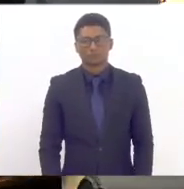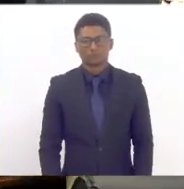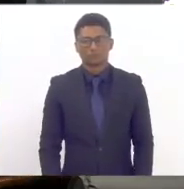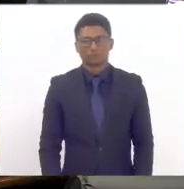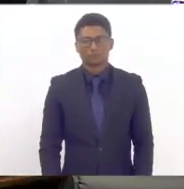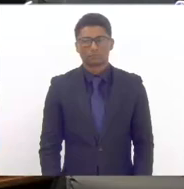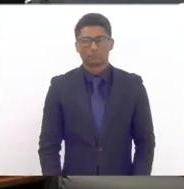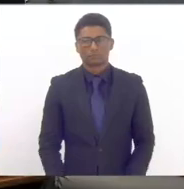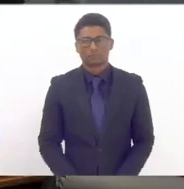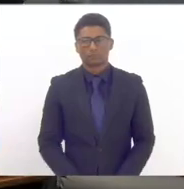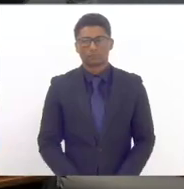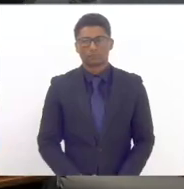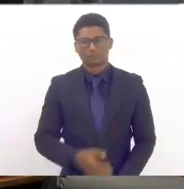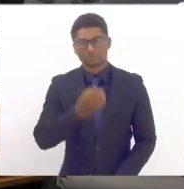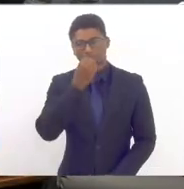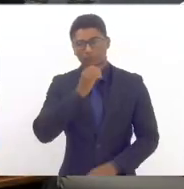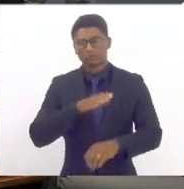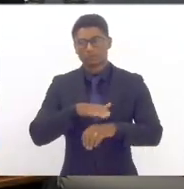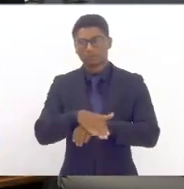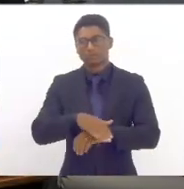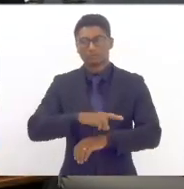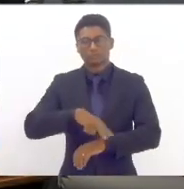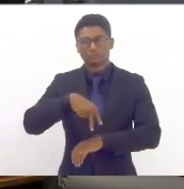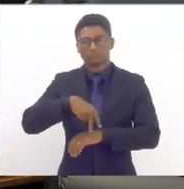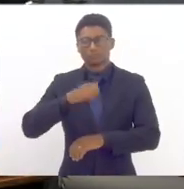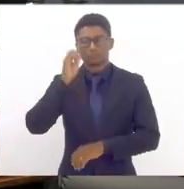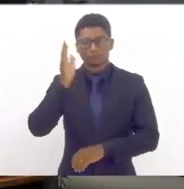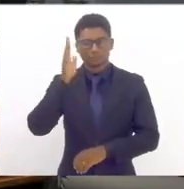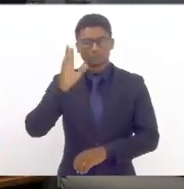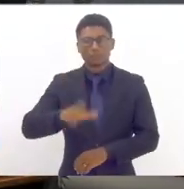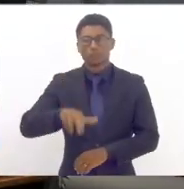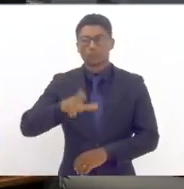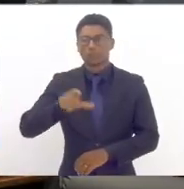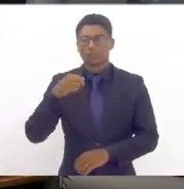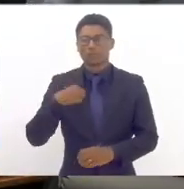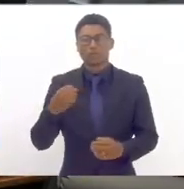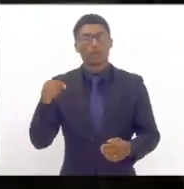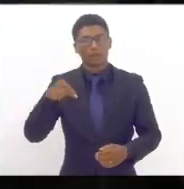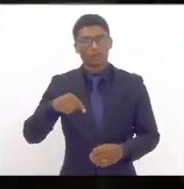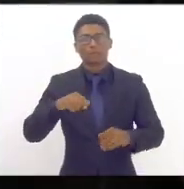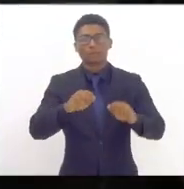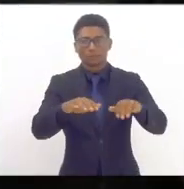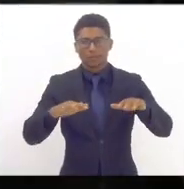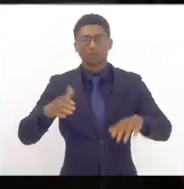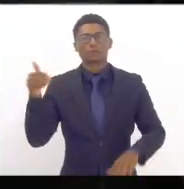Oi, boa noite. Nunca fiz um discurso nessa tribuna, já vim tanto nesse plenário.